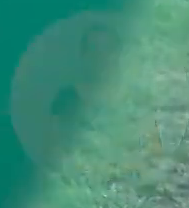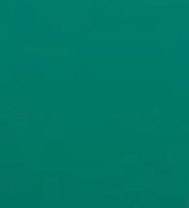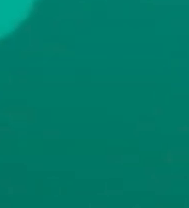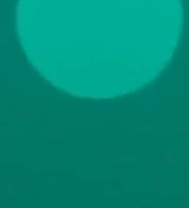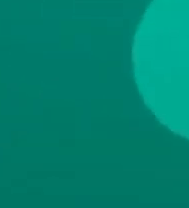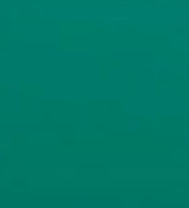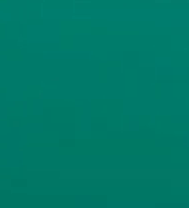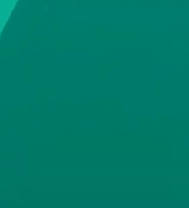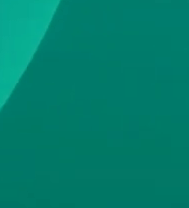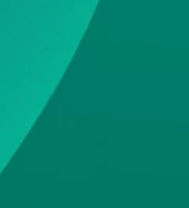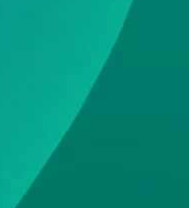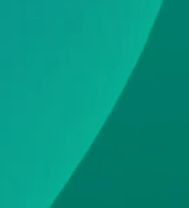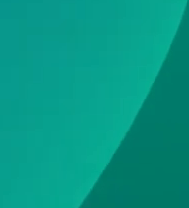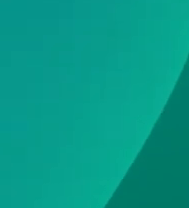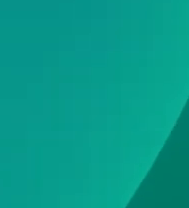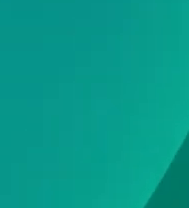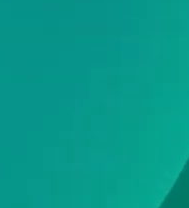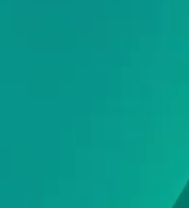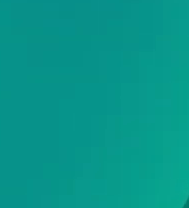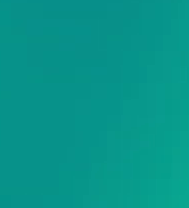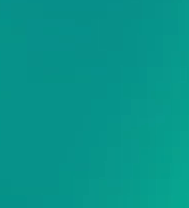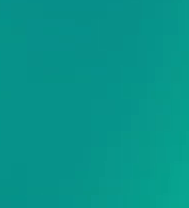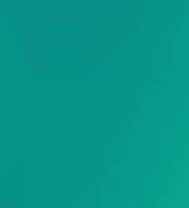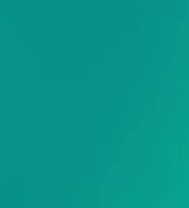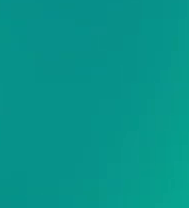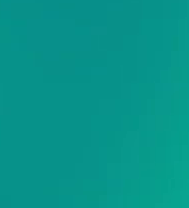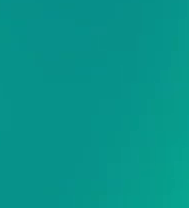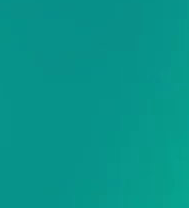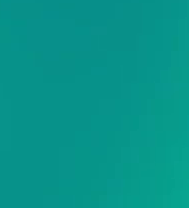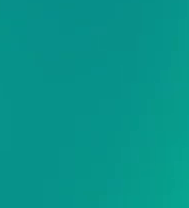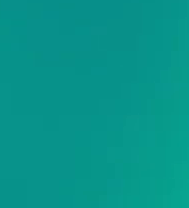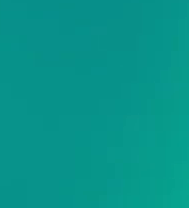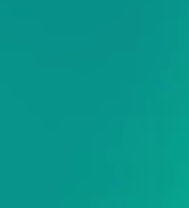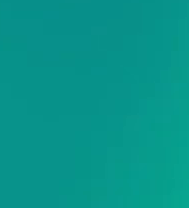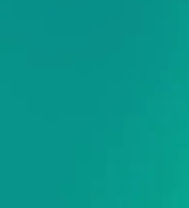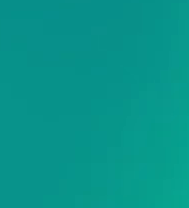lá E aí